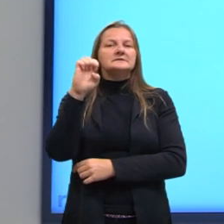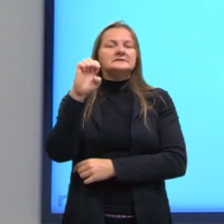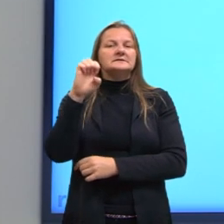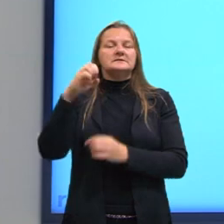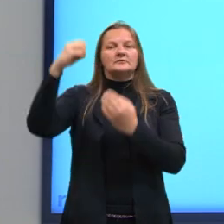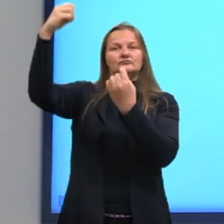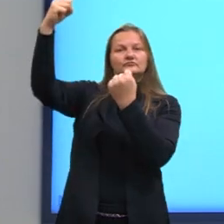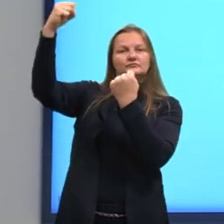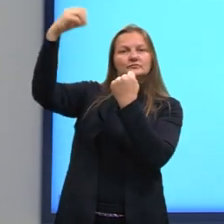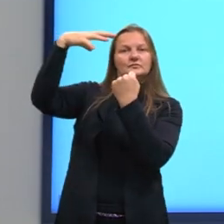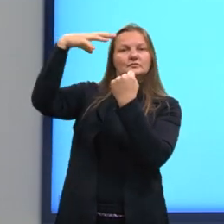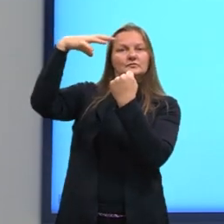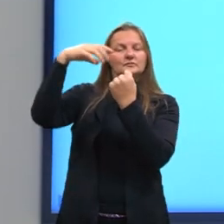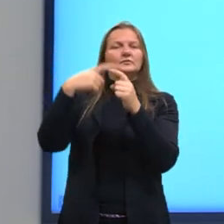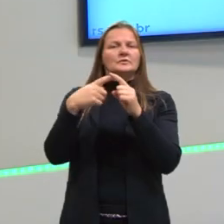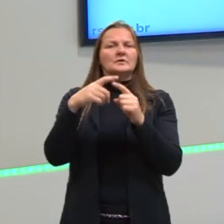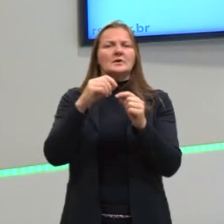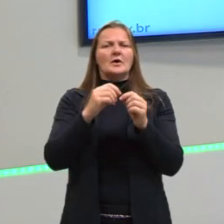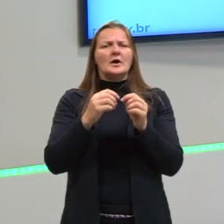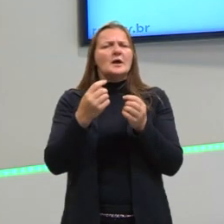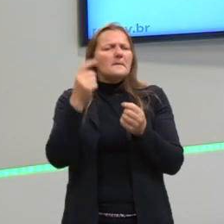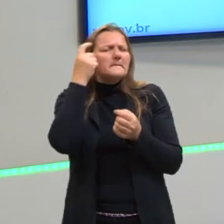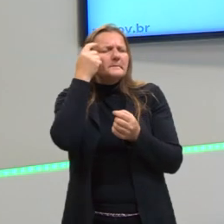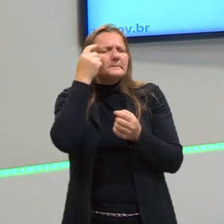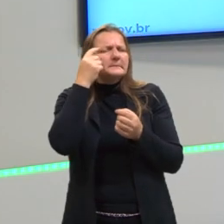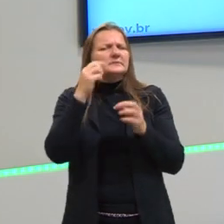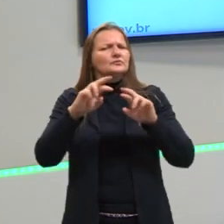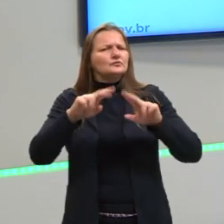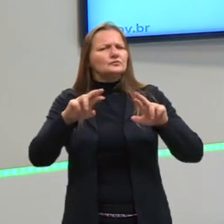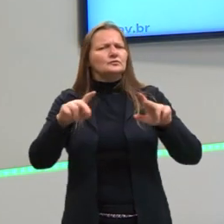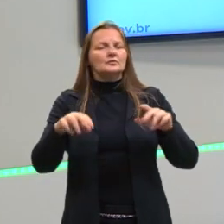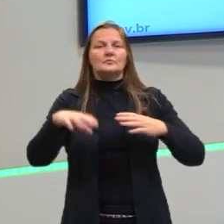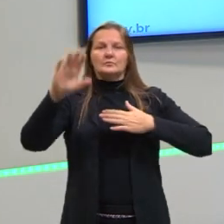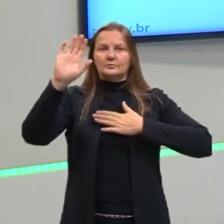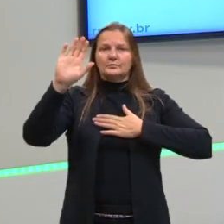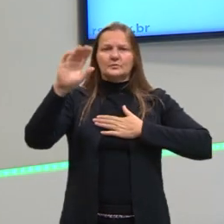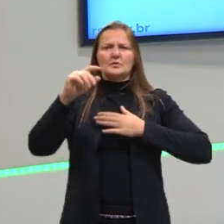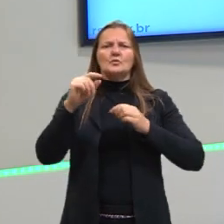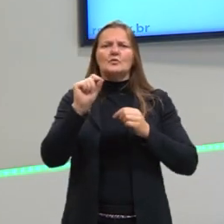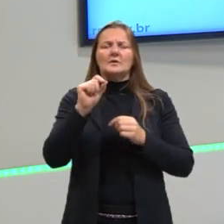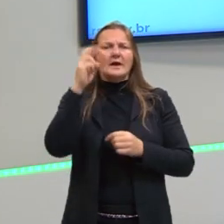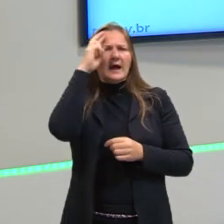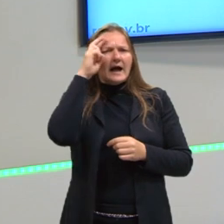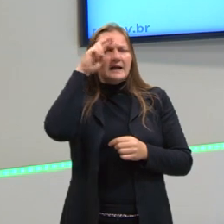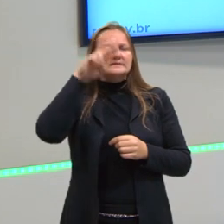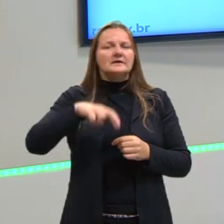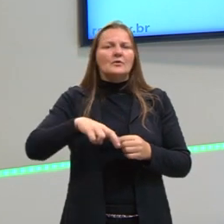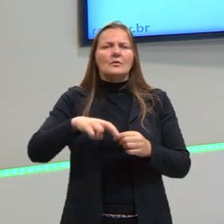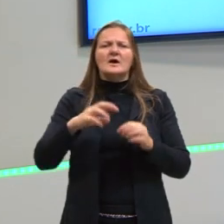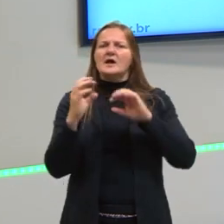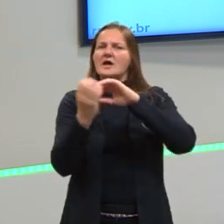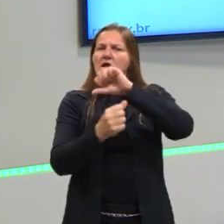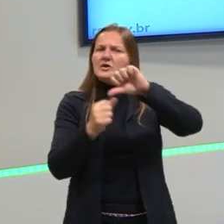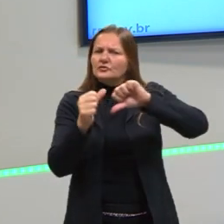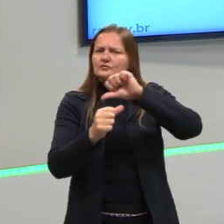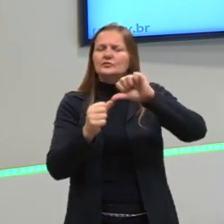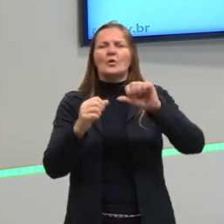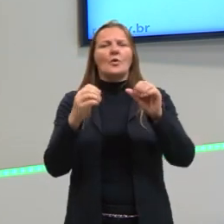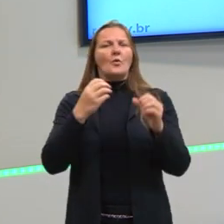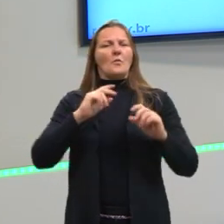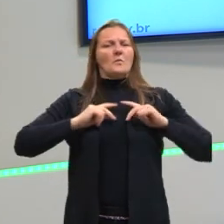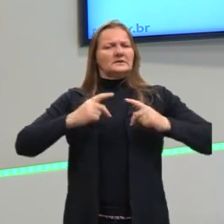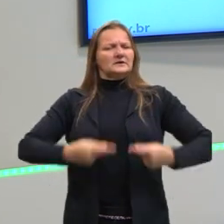Iluminismo né a corrente o ministro ao pensamento moderno prometia se que a razão resolveria os problemas da